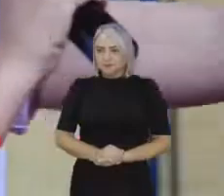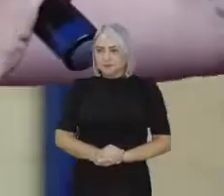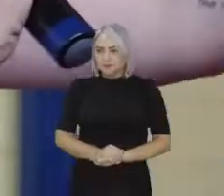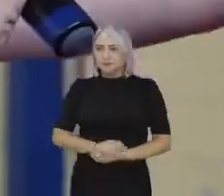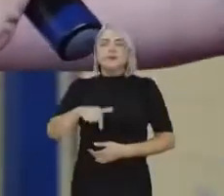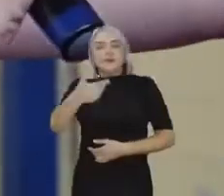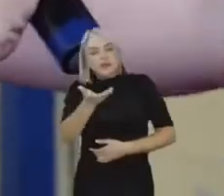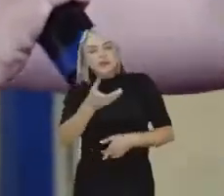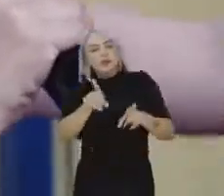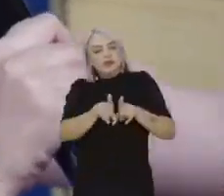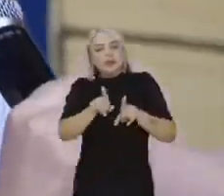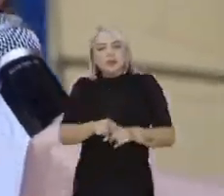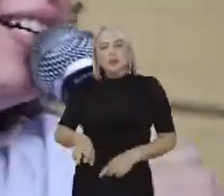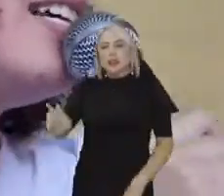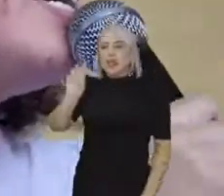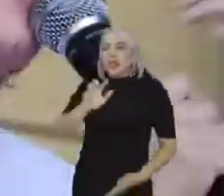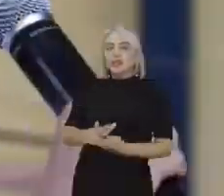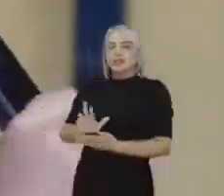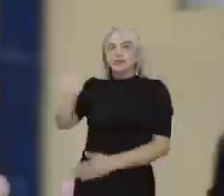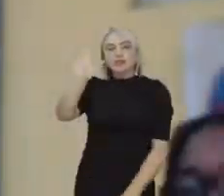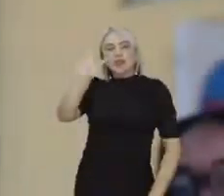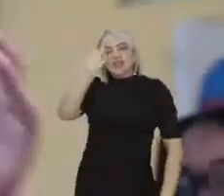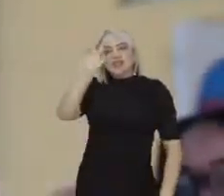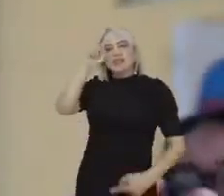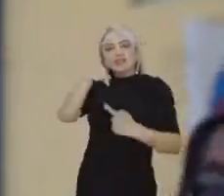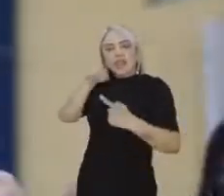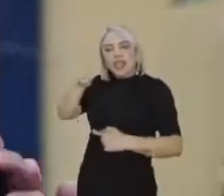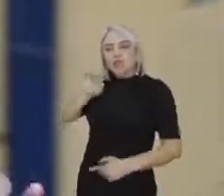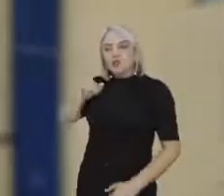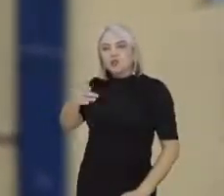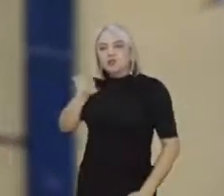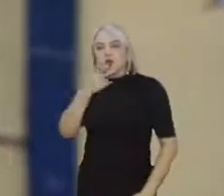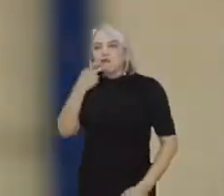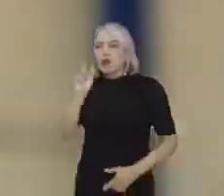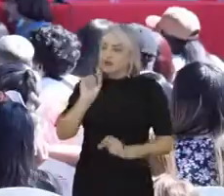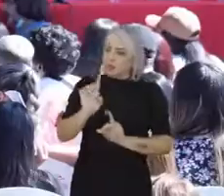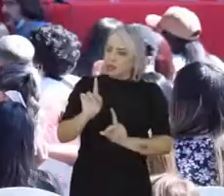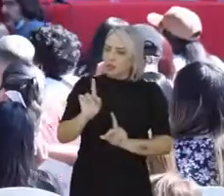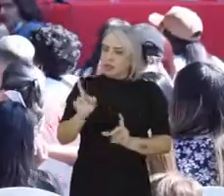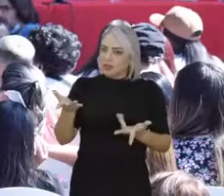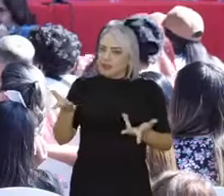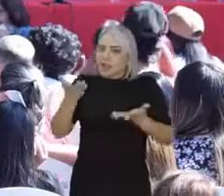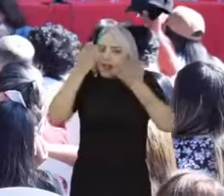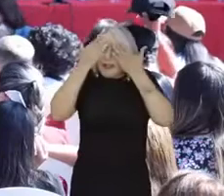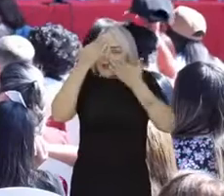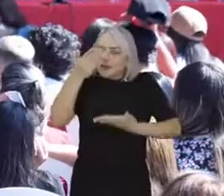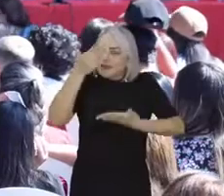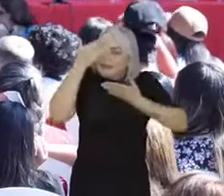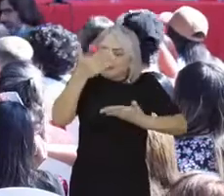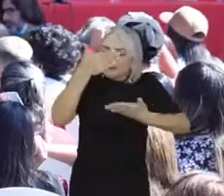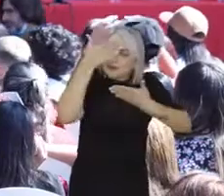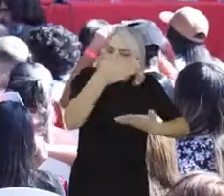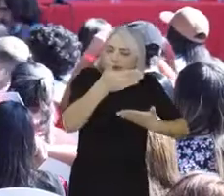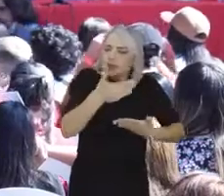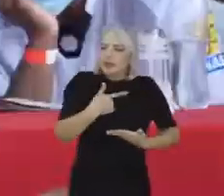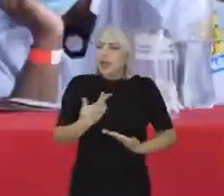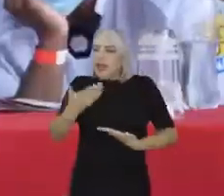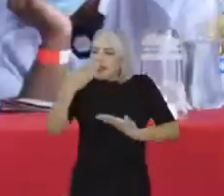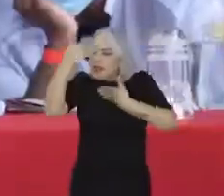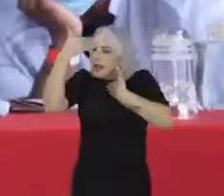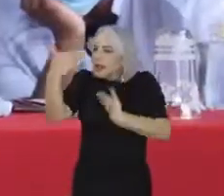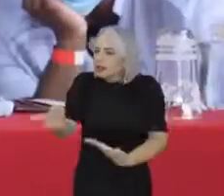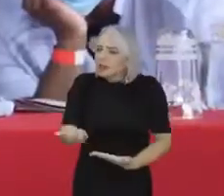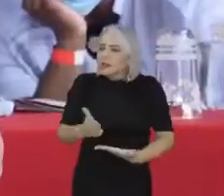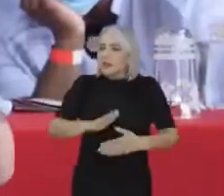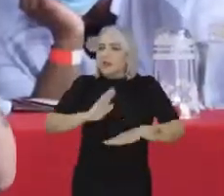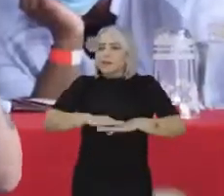essa ideia que o João fala. E eu queria só passar aqui para agradecer todos vocês, agradecer os mais velhos que